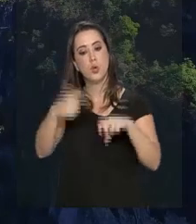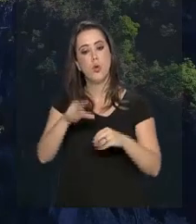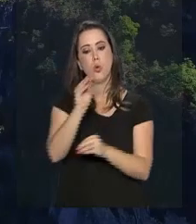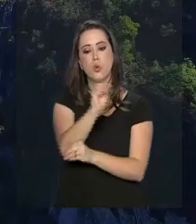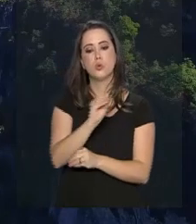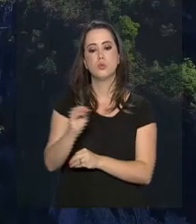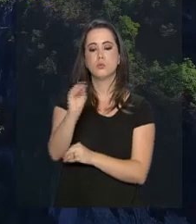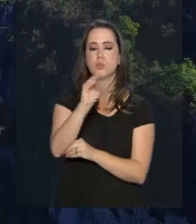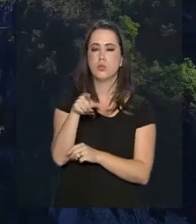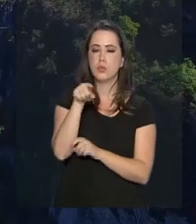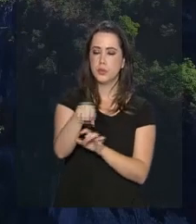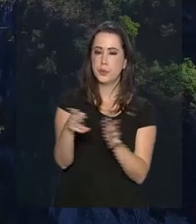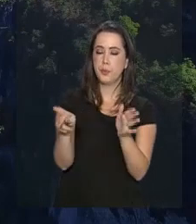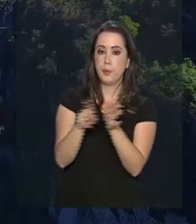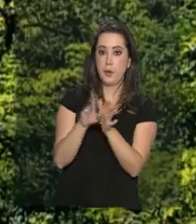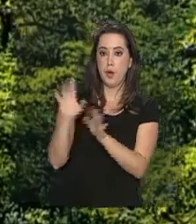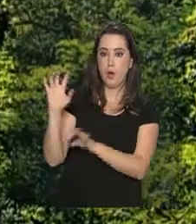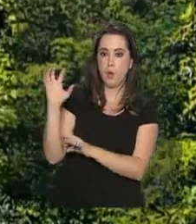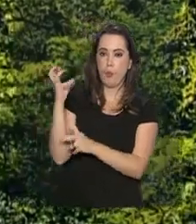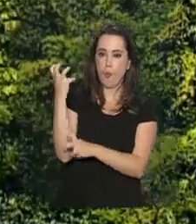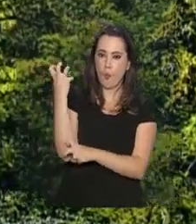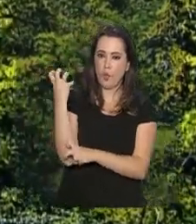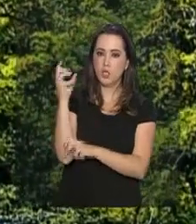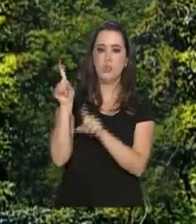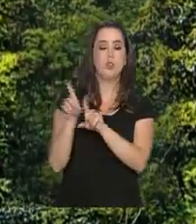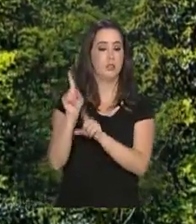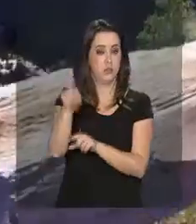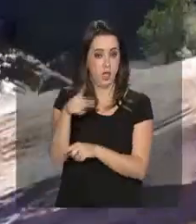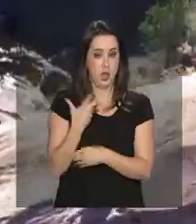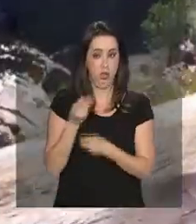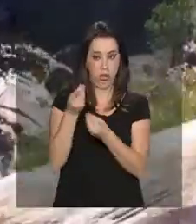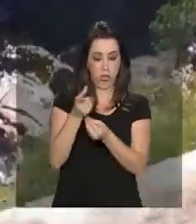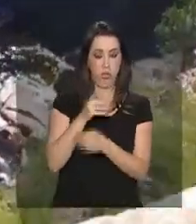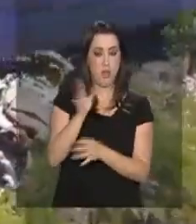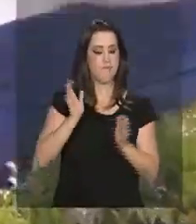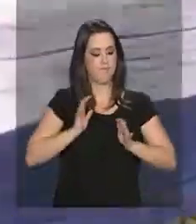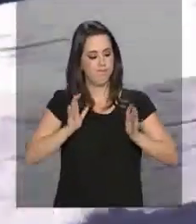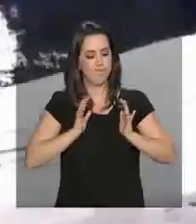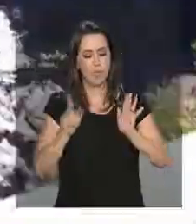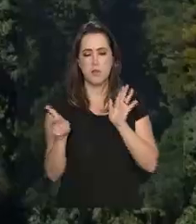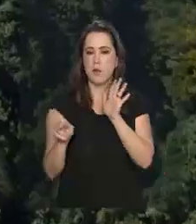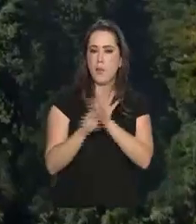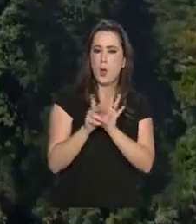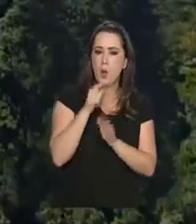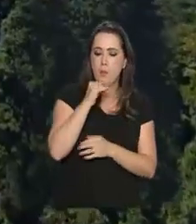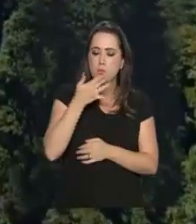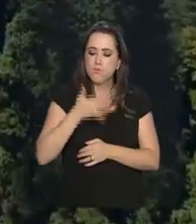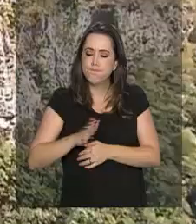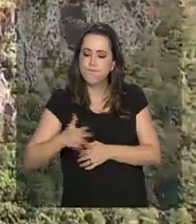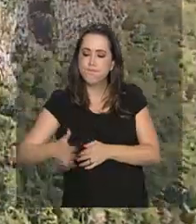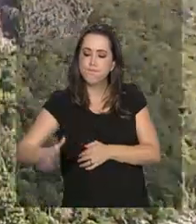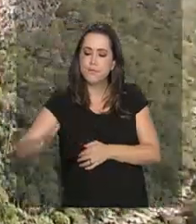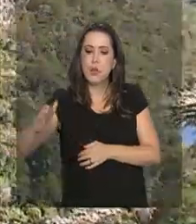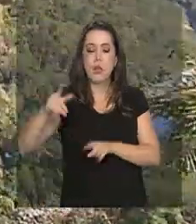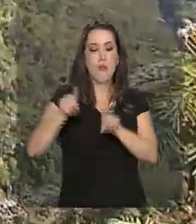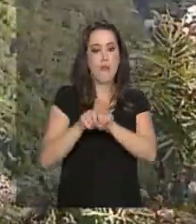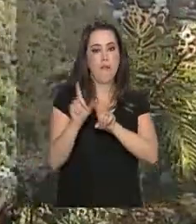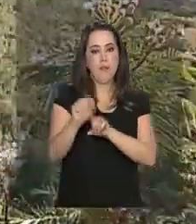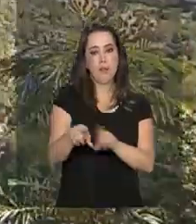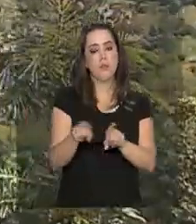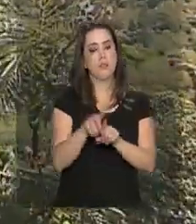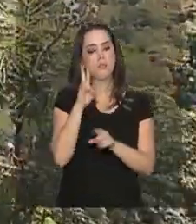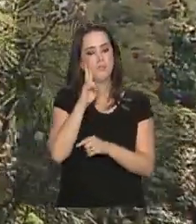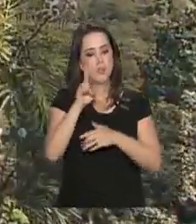reserva da biosfera do cerrado além de abrigar riquezas naturais como rios cachoeiras cânions e